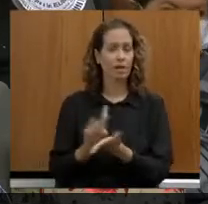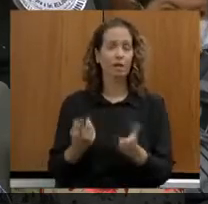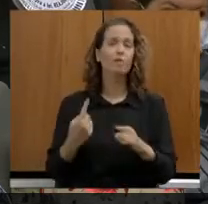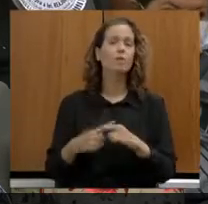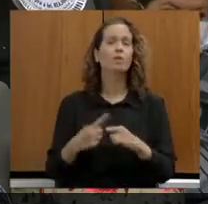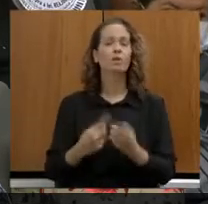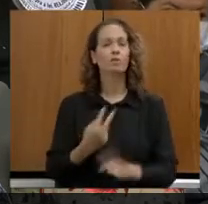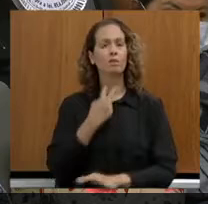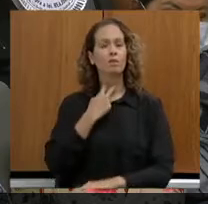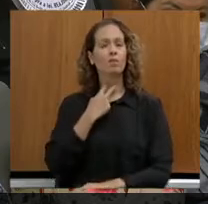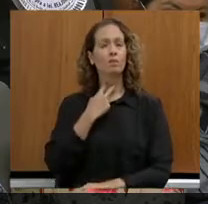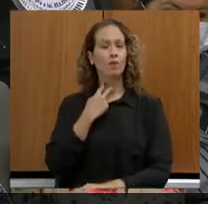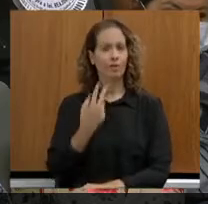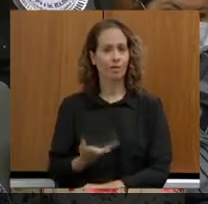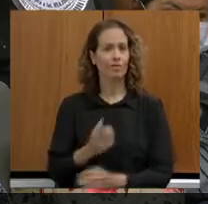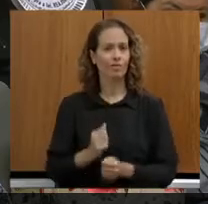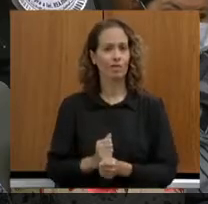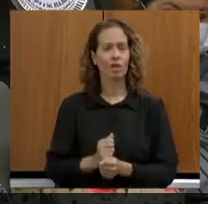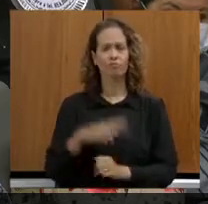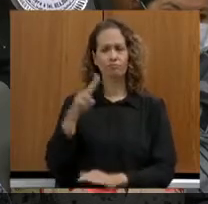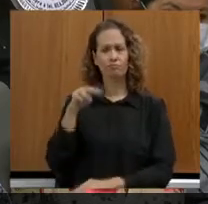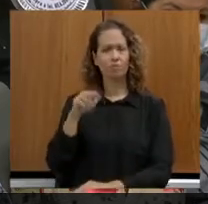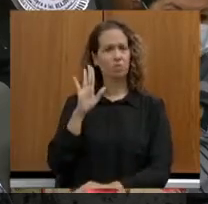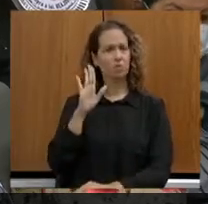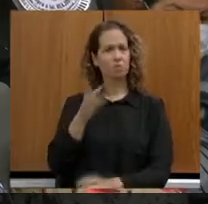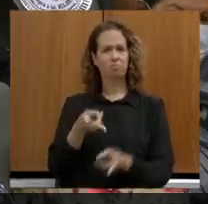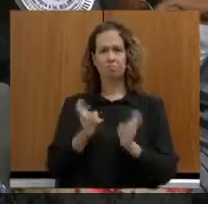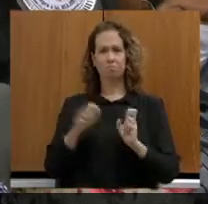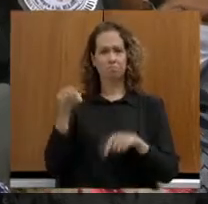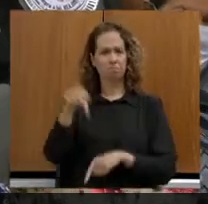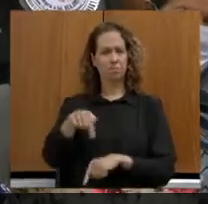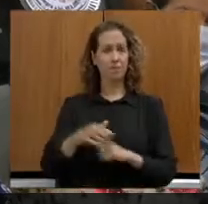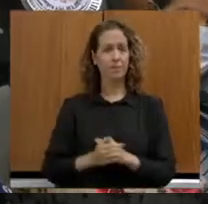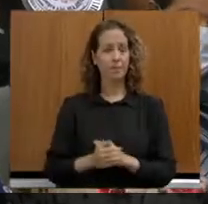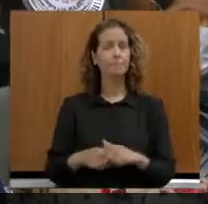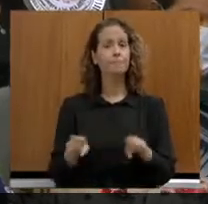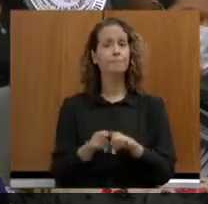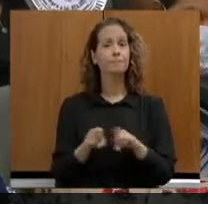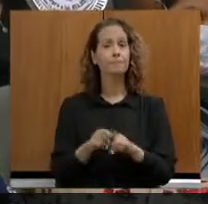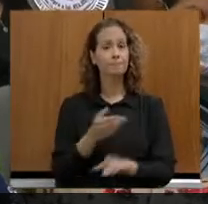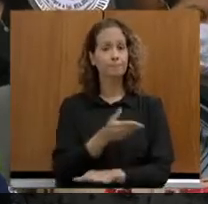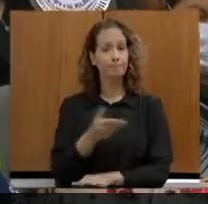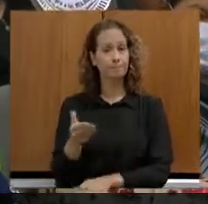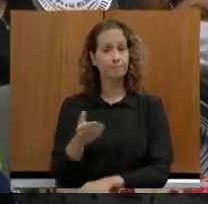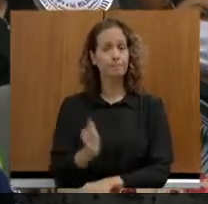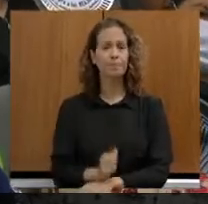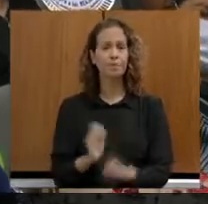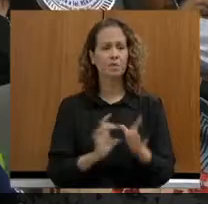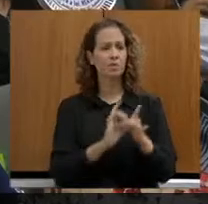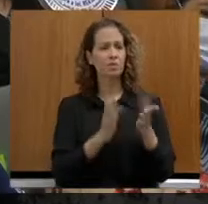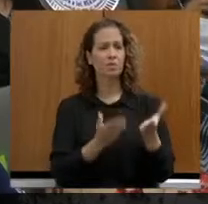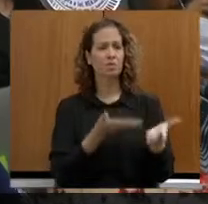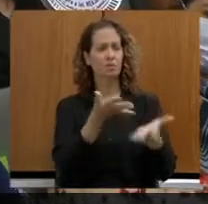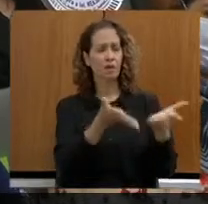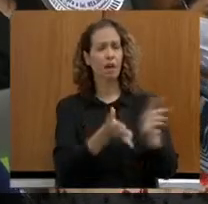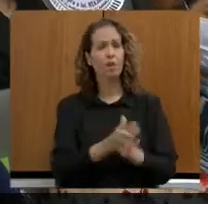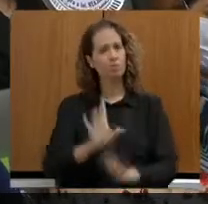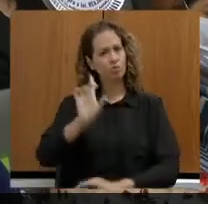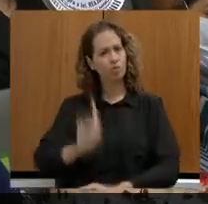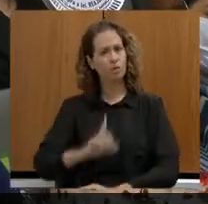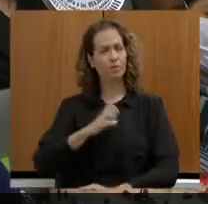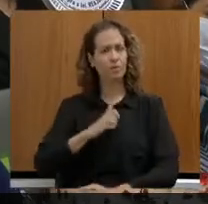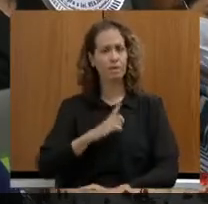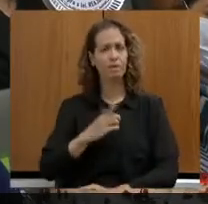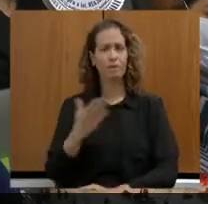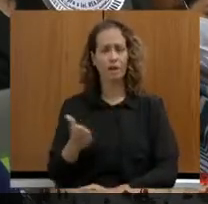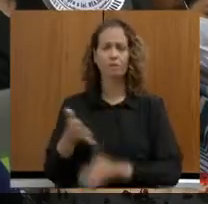pode se considera a parte pelo menos eu nunca tinha visto isso aqui e mais do que isso possa ser nesse o deixou falar ele esposa um direito que ele tem depois